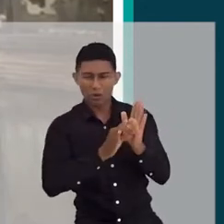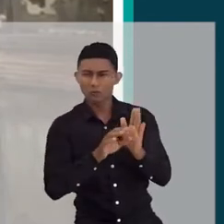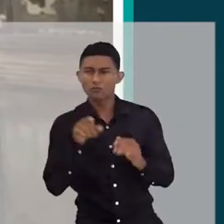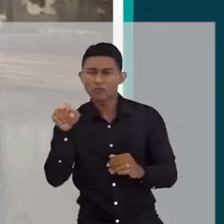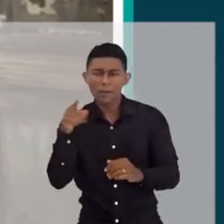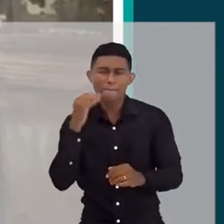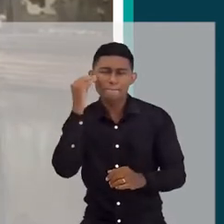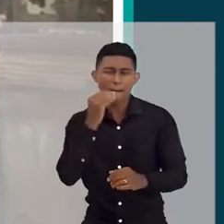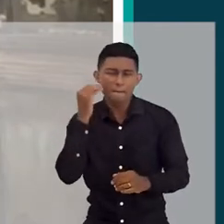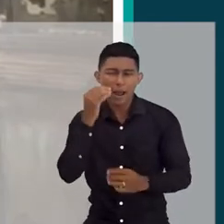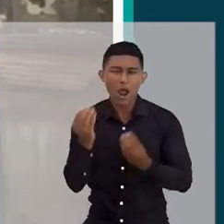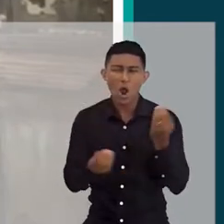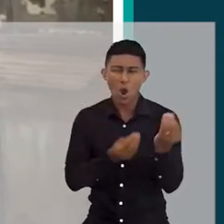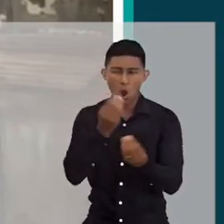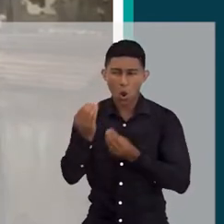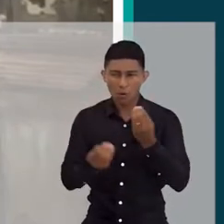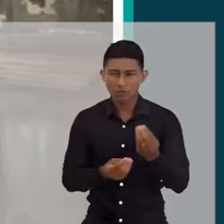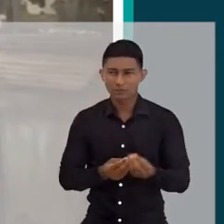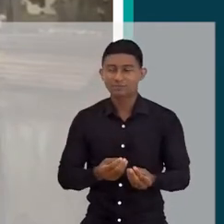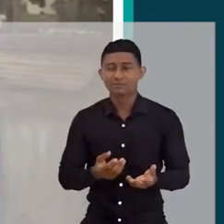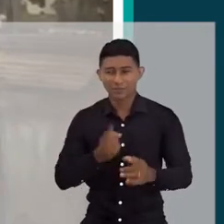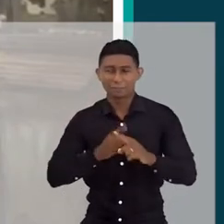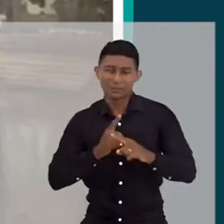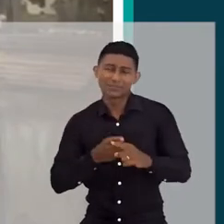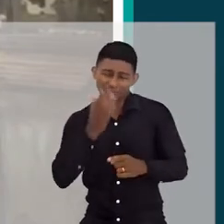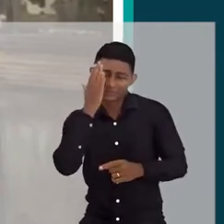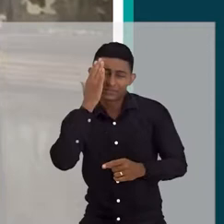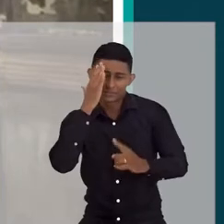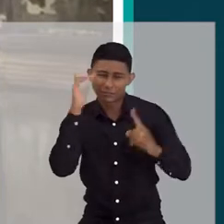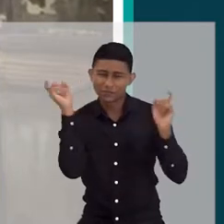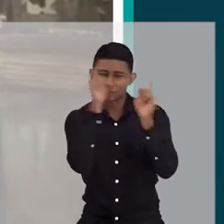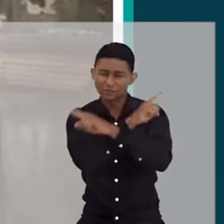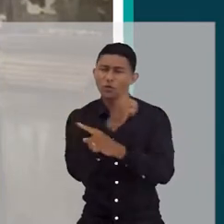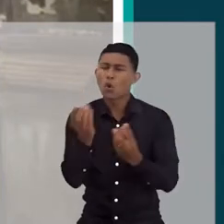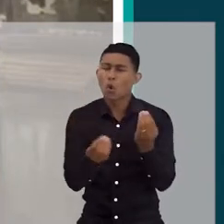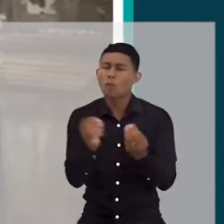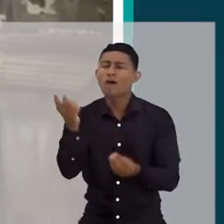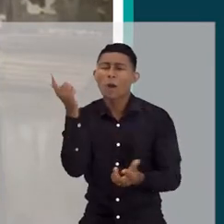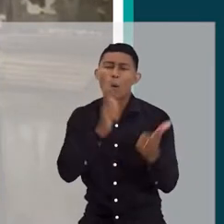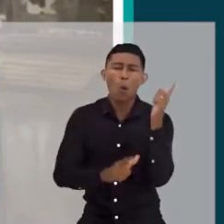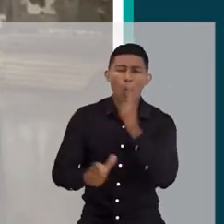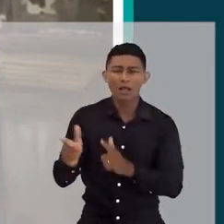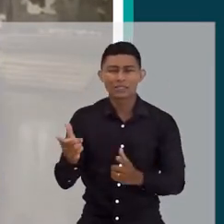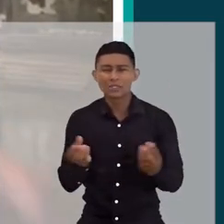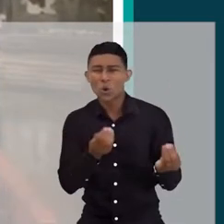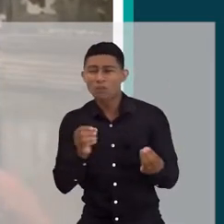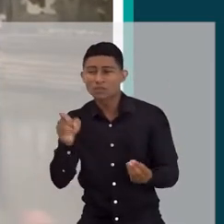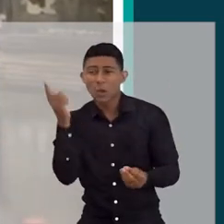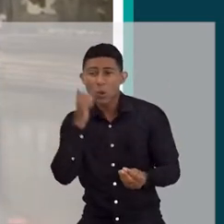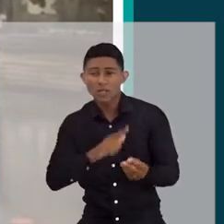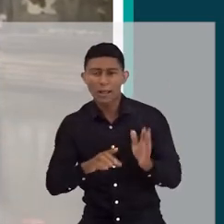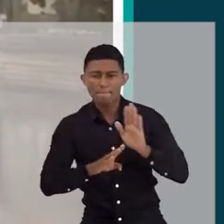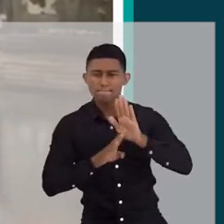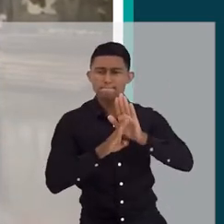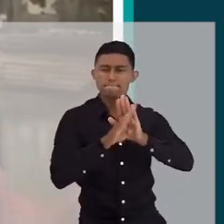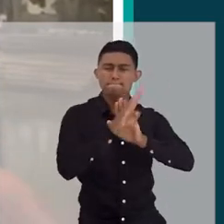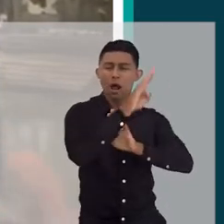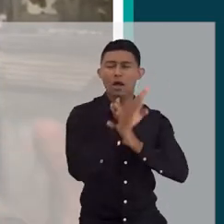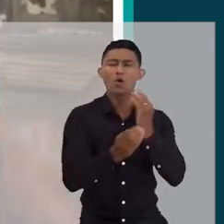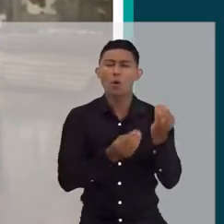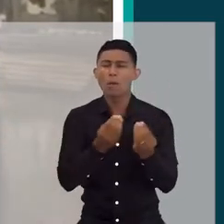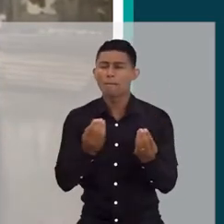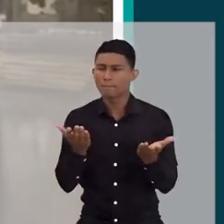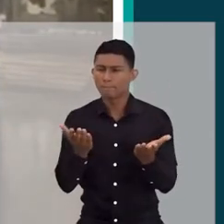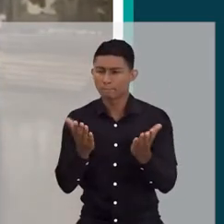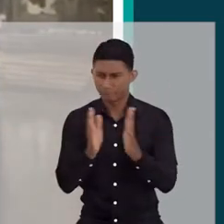dentro dessa ideia que a Ignalda estava falando aí, dessa dificuldade. Como é que você lida com isso? Como você tem conseguido crescer?